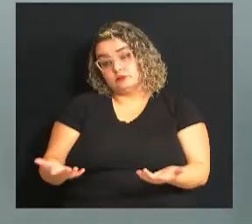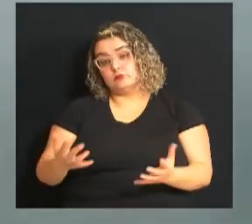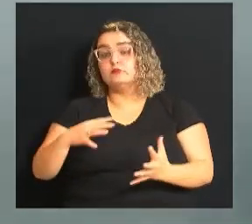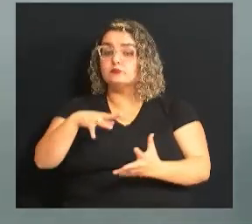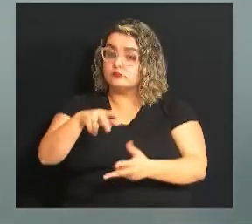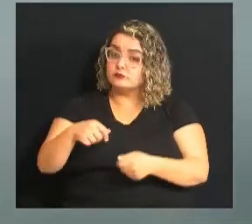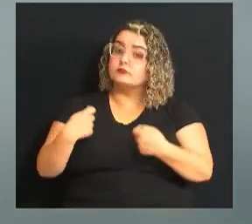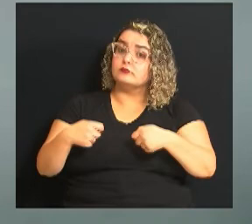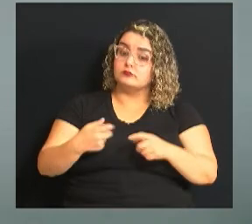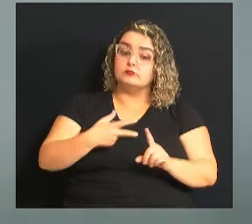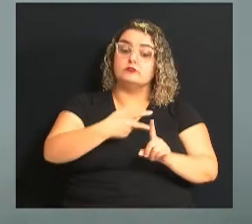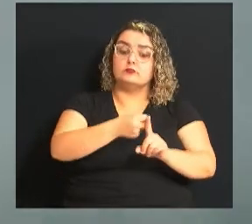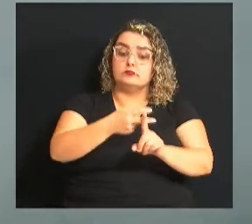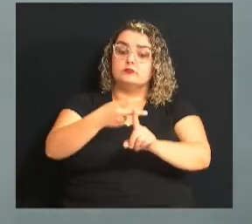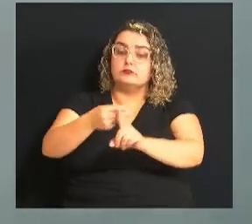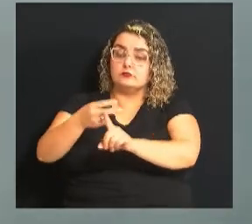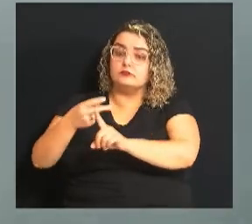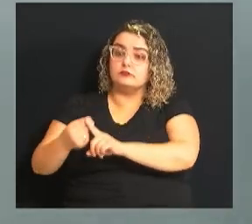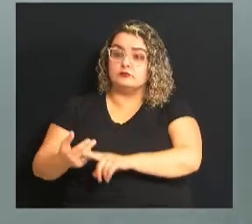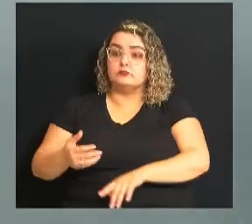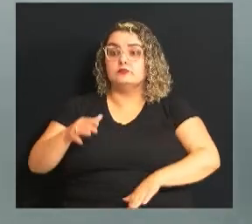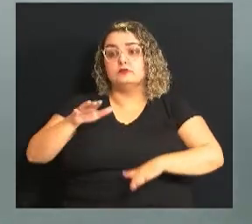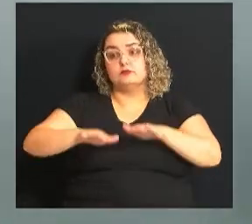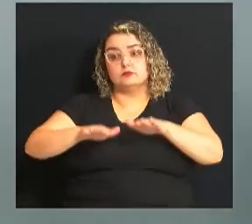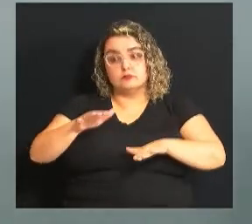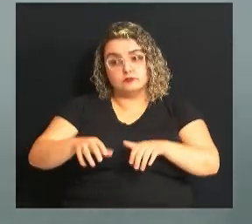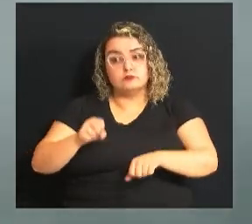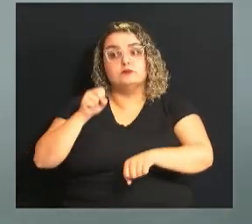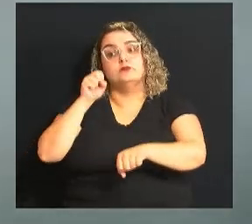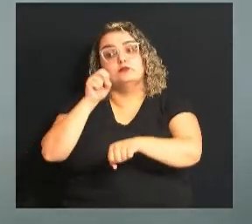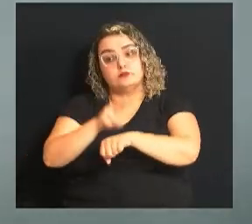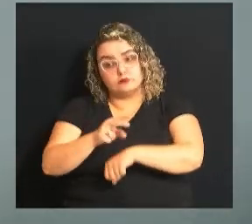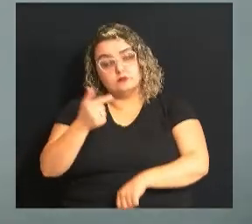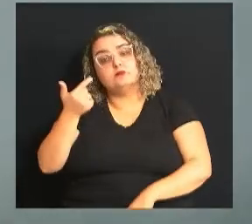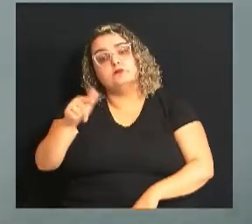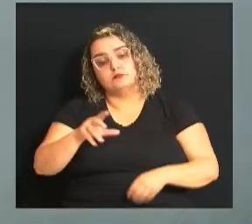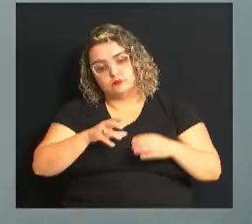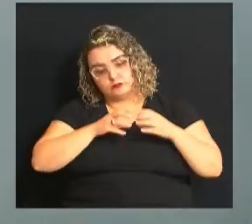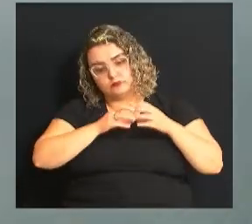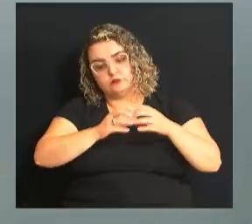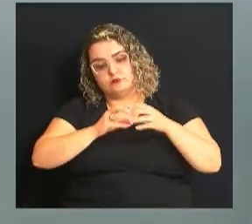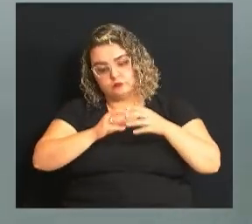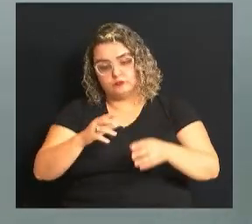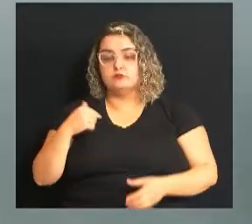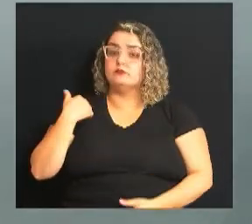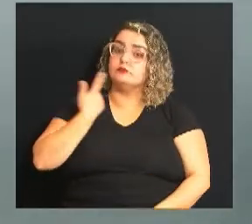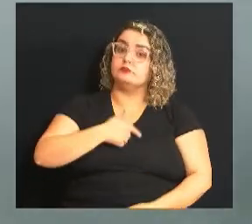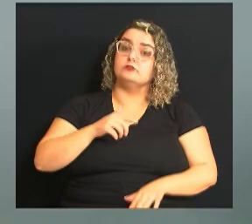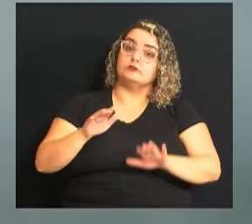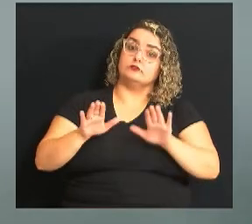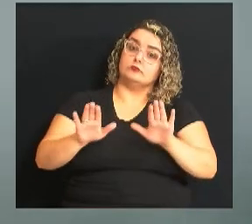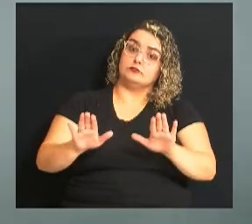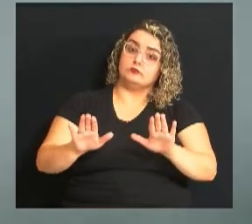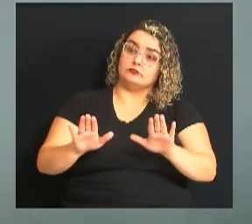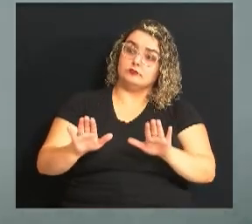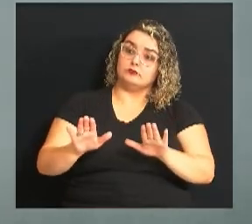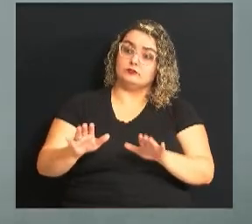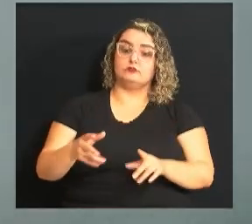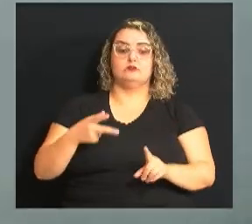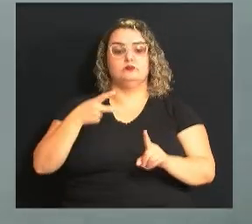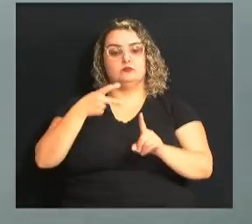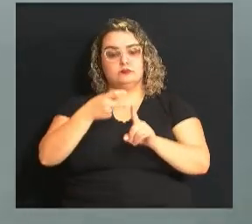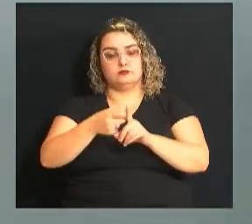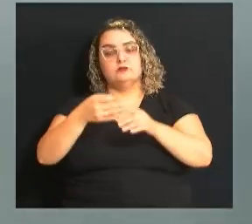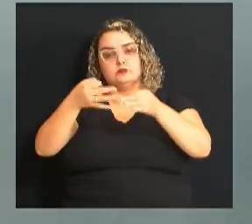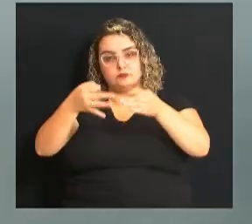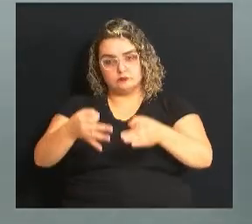ser vacinado. Provavelmente o vírus continuará convivendo com a gente, mas com a vacinação adequada